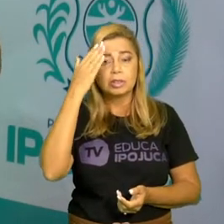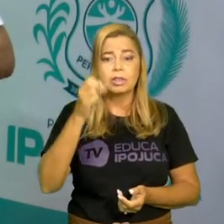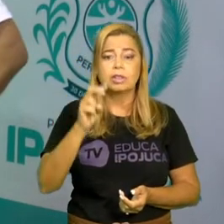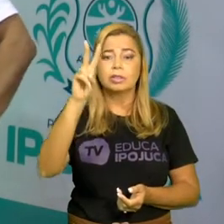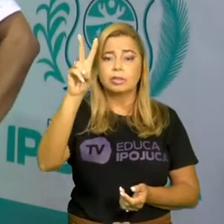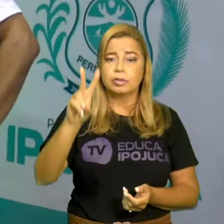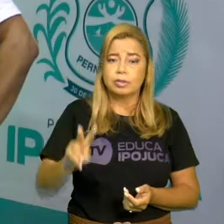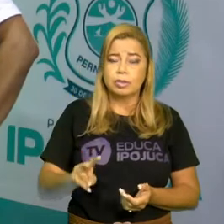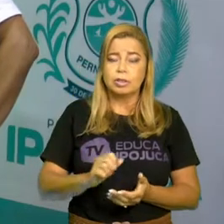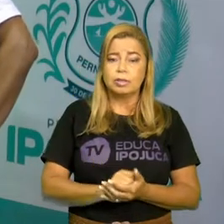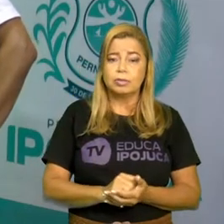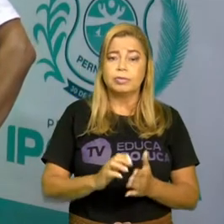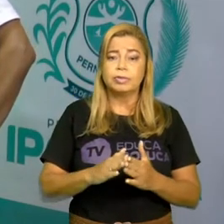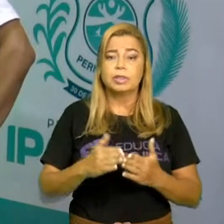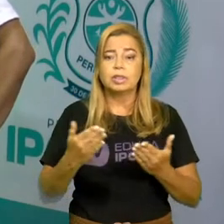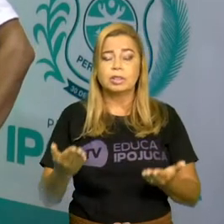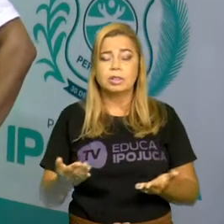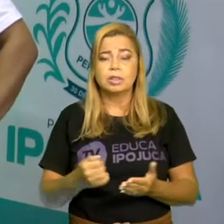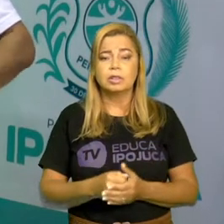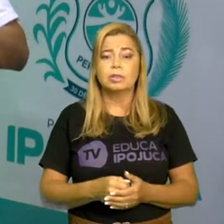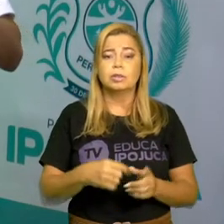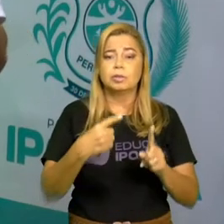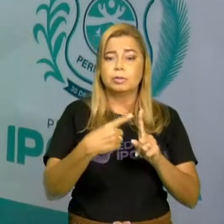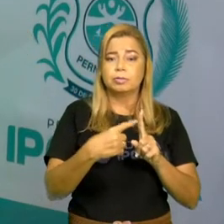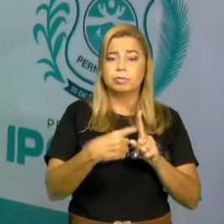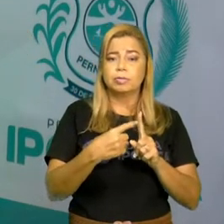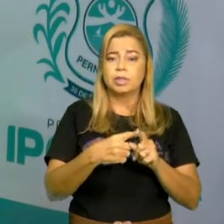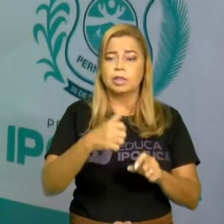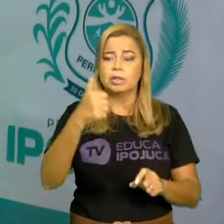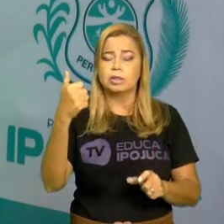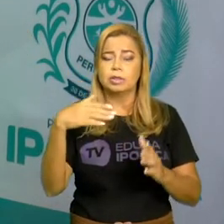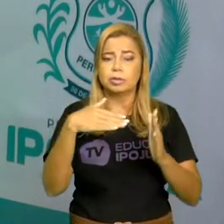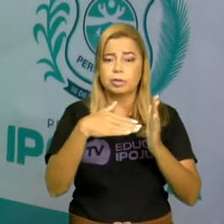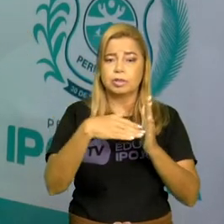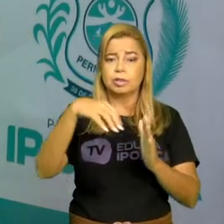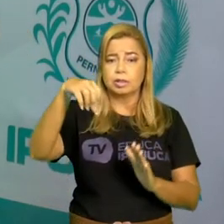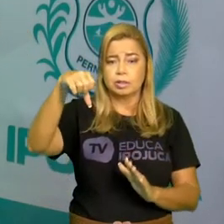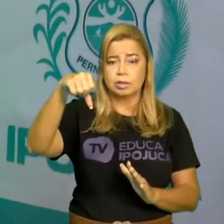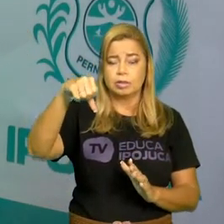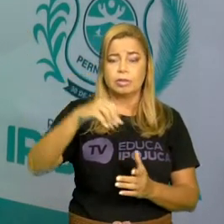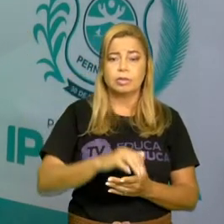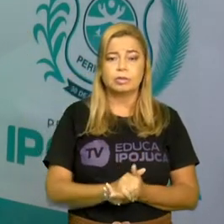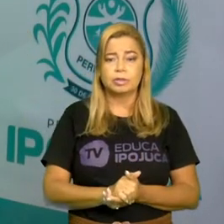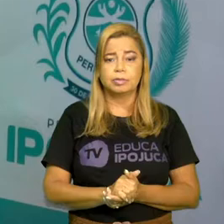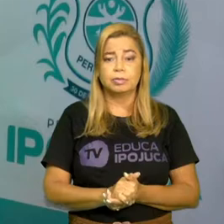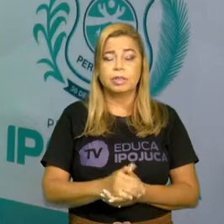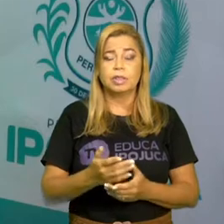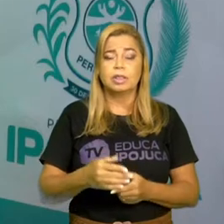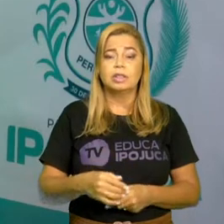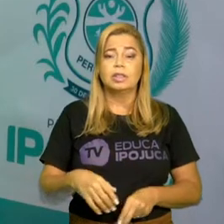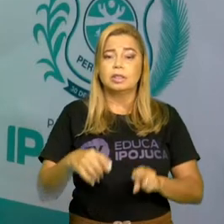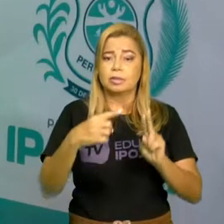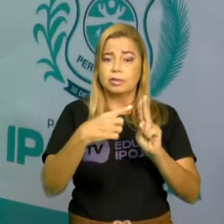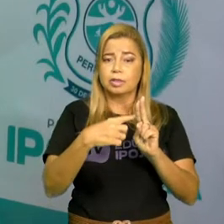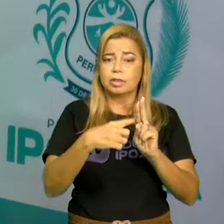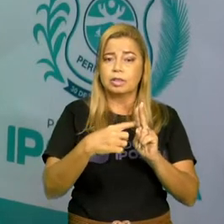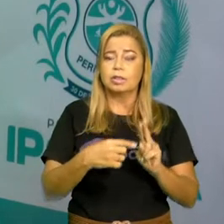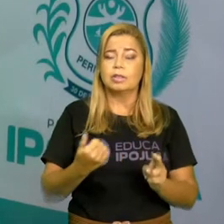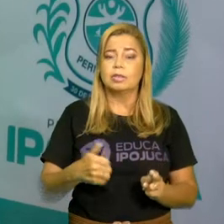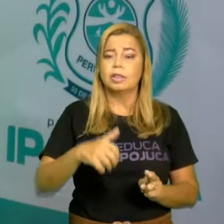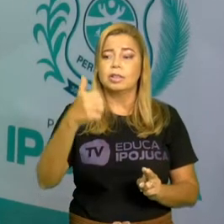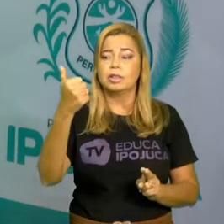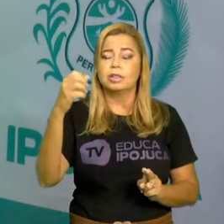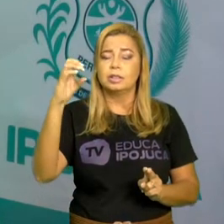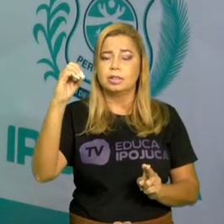a 9 Aqui nós temos 4 unidades se você tem um dezenas eu tenho até 90 porque